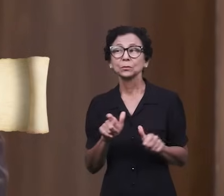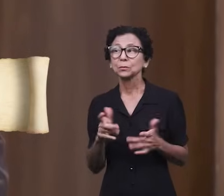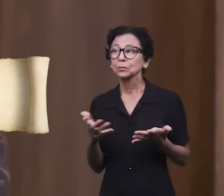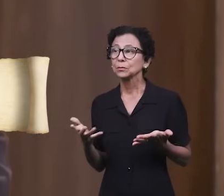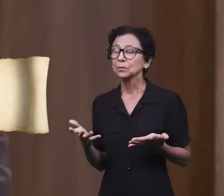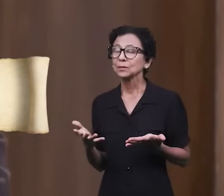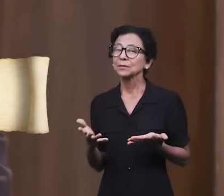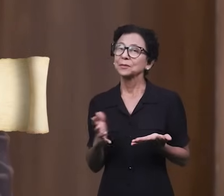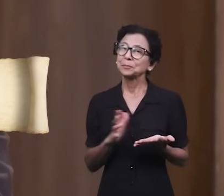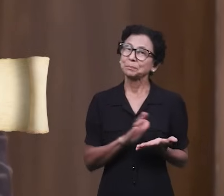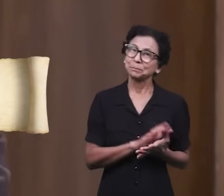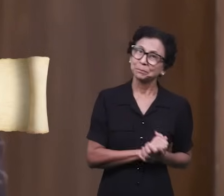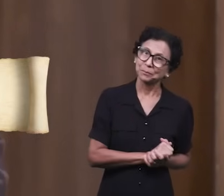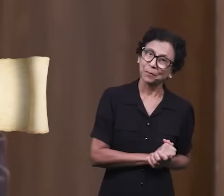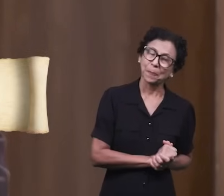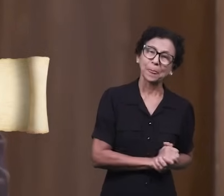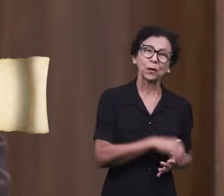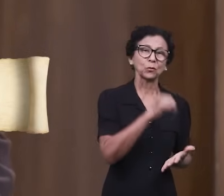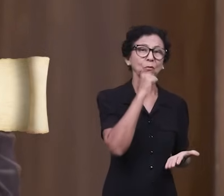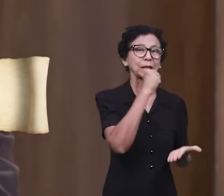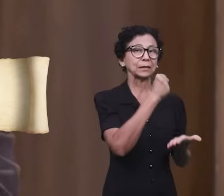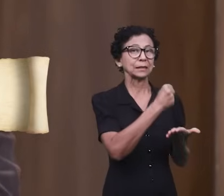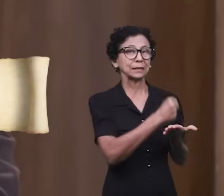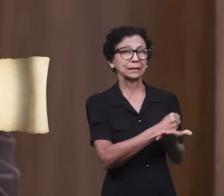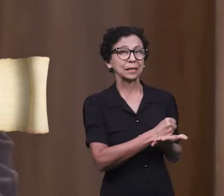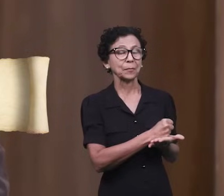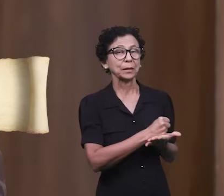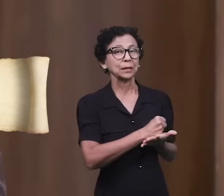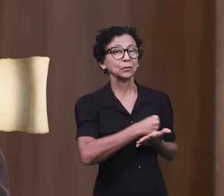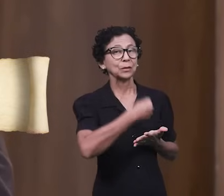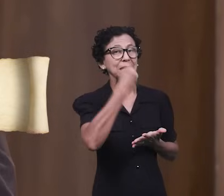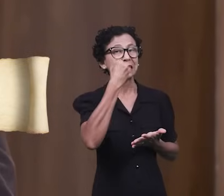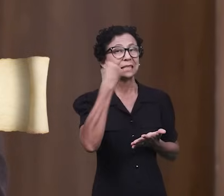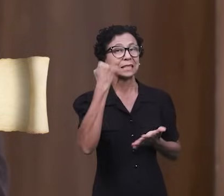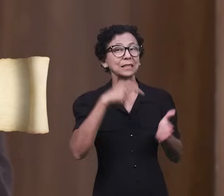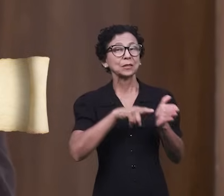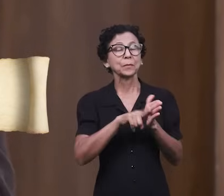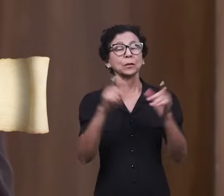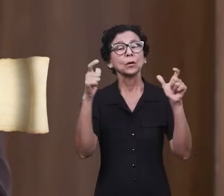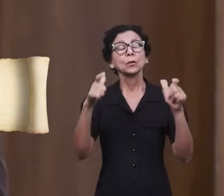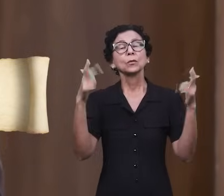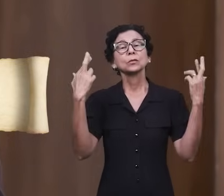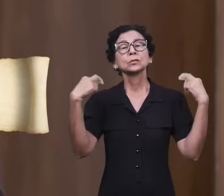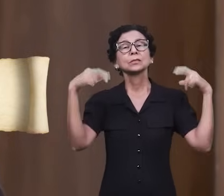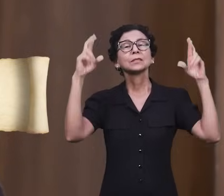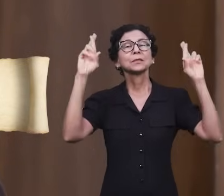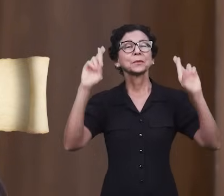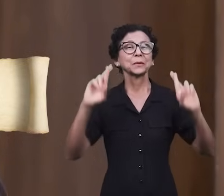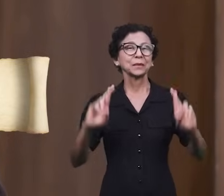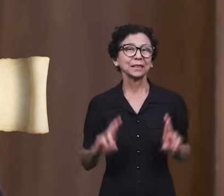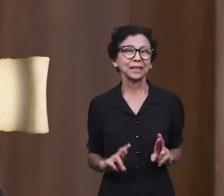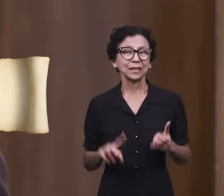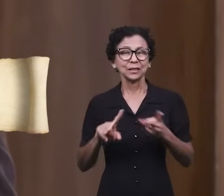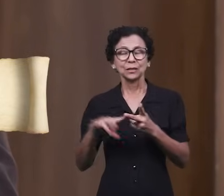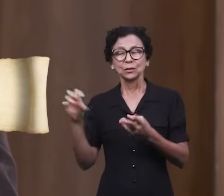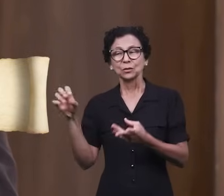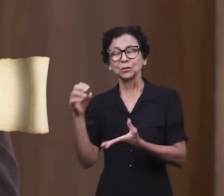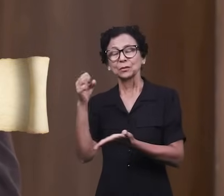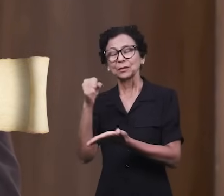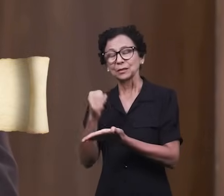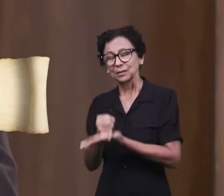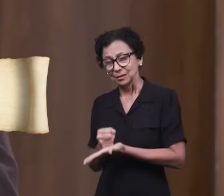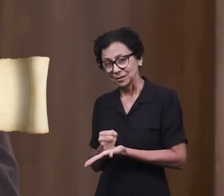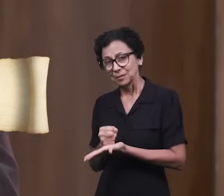um acontecimento profético, porque ele profetiza o sacrifício do